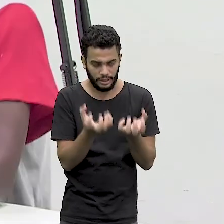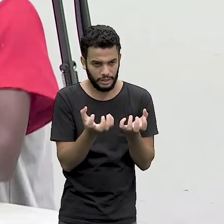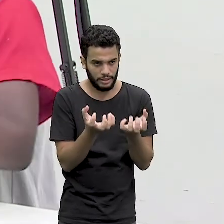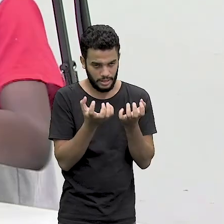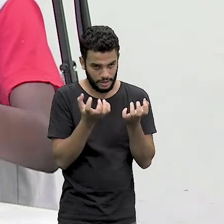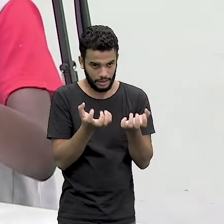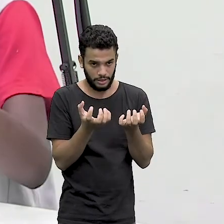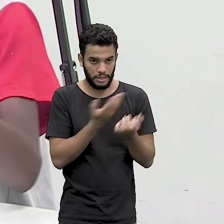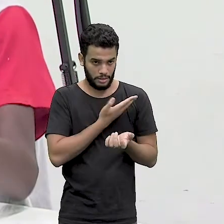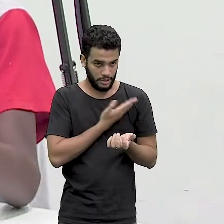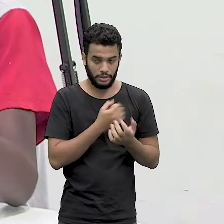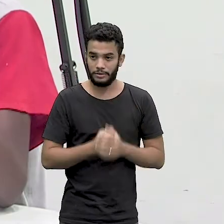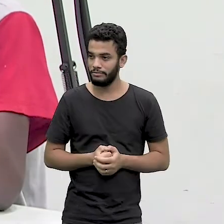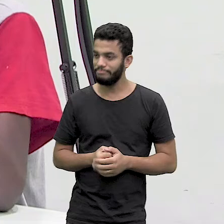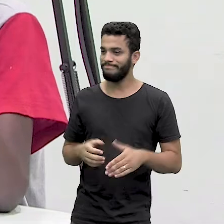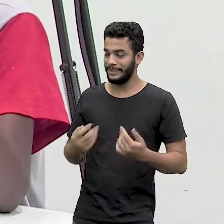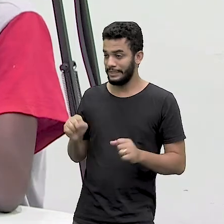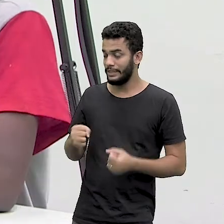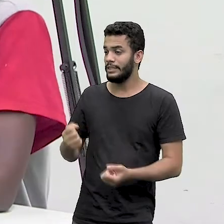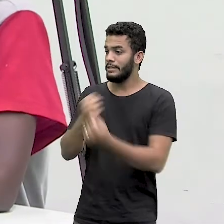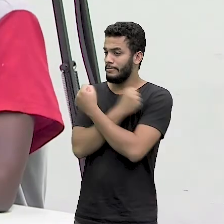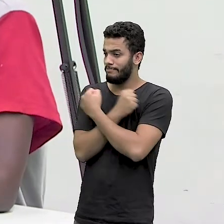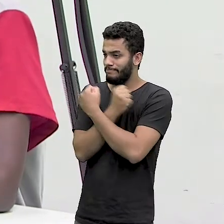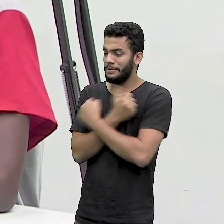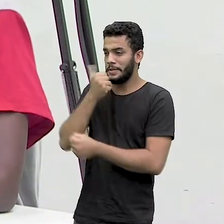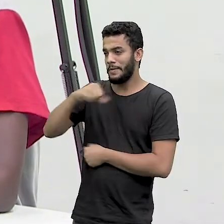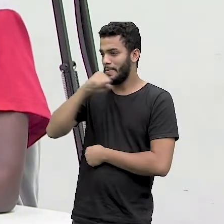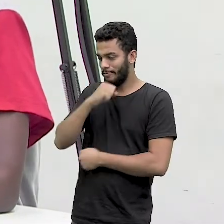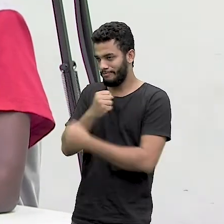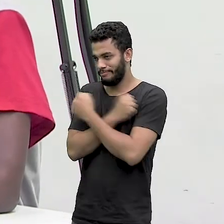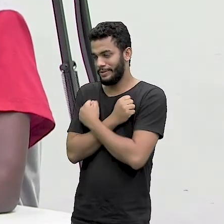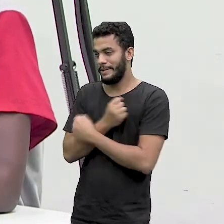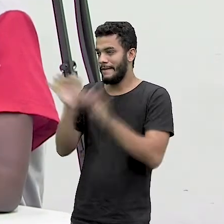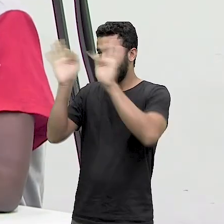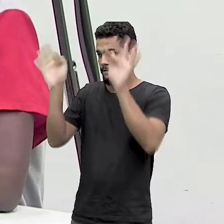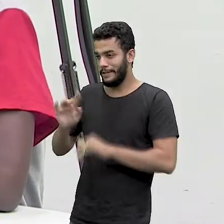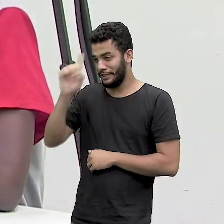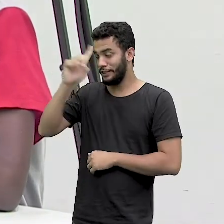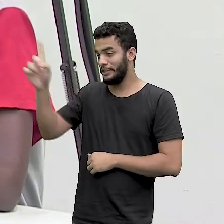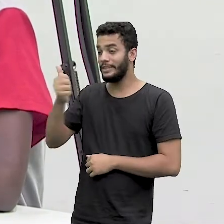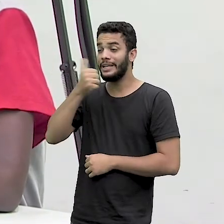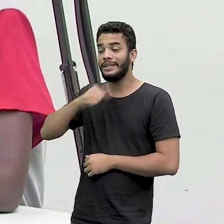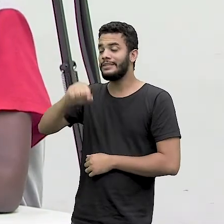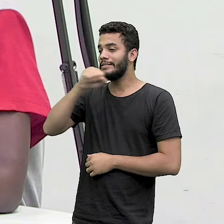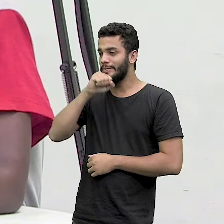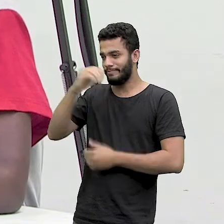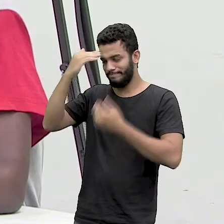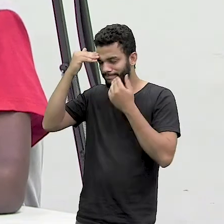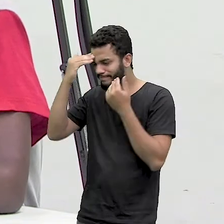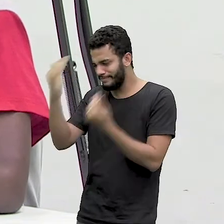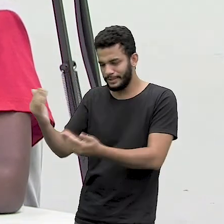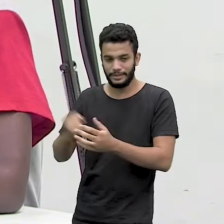de Um classe. beijão pra minha mãe e um feliz Dia das Mães. Olha muito isso bem aí. lembrada, muito bem Nosso lembrada. programa com certeza vai ao